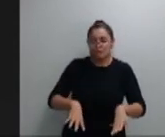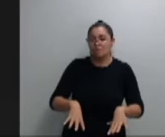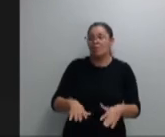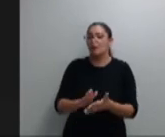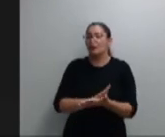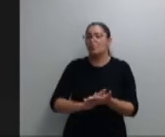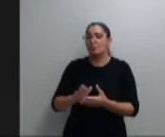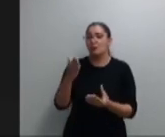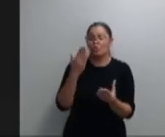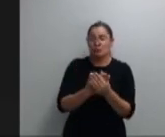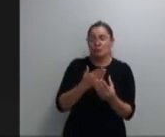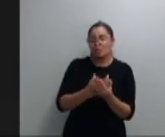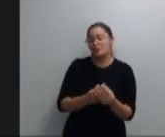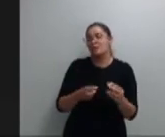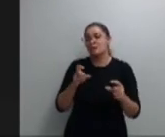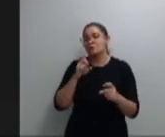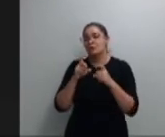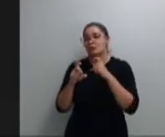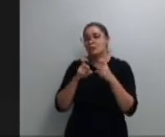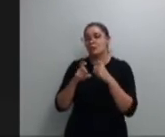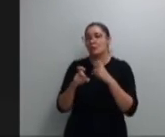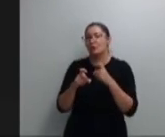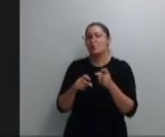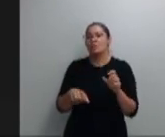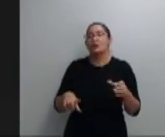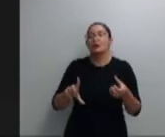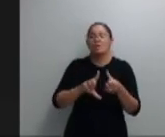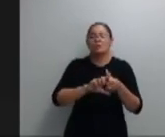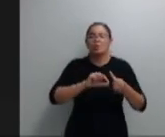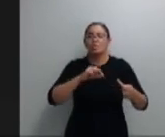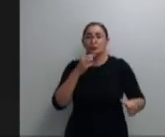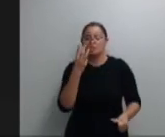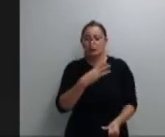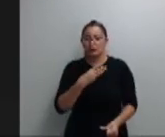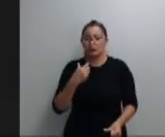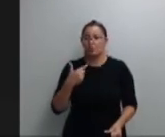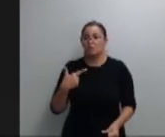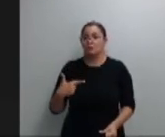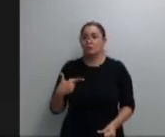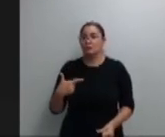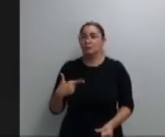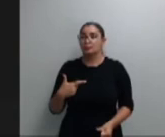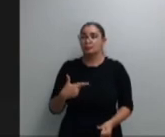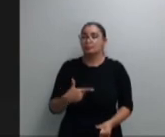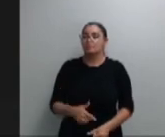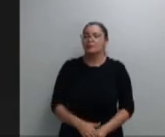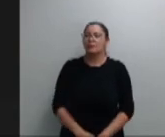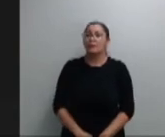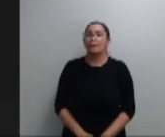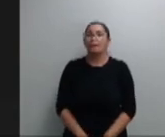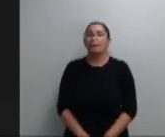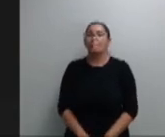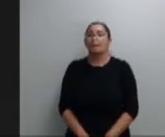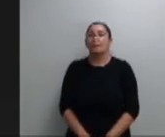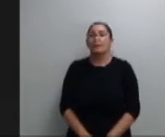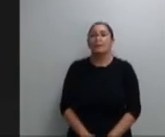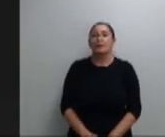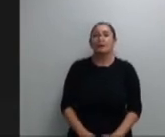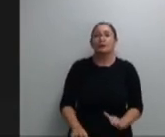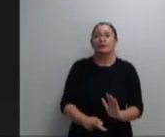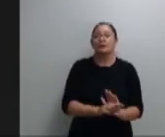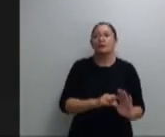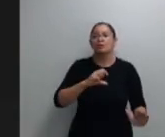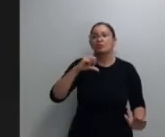administrativo nos termos do artigo 32 mais adiante o parágrafo nono do mesmo artigo